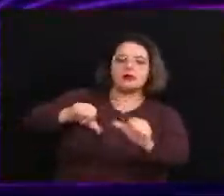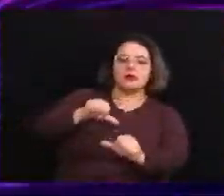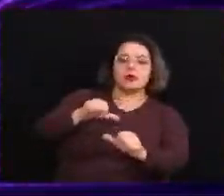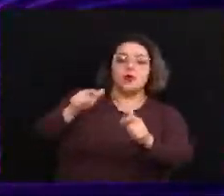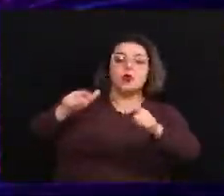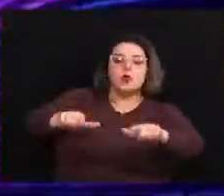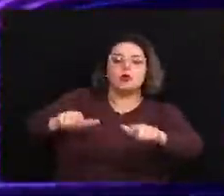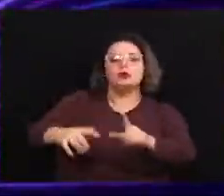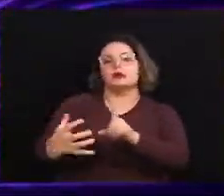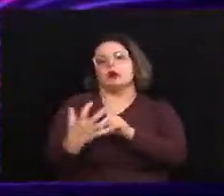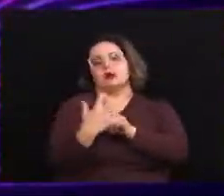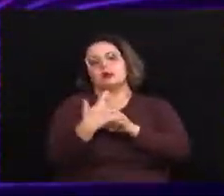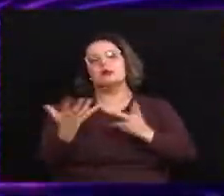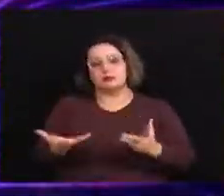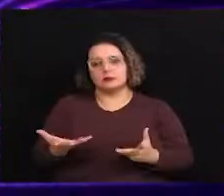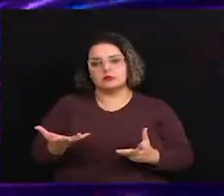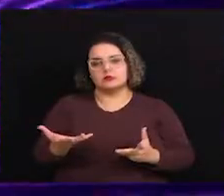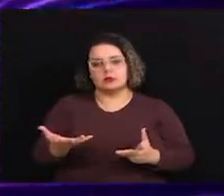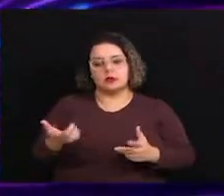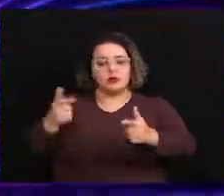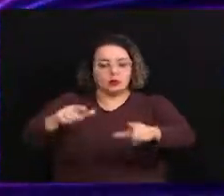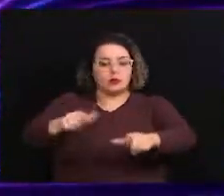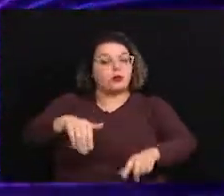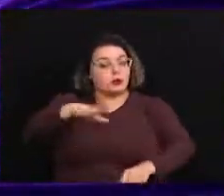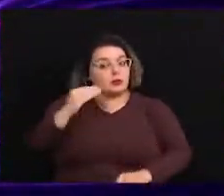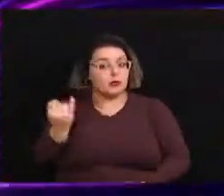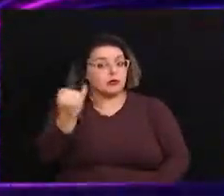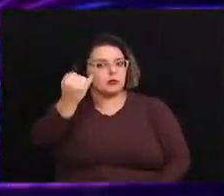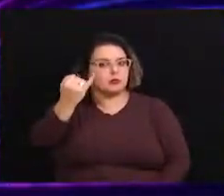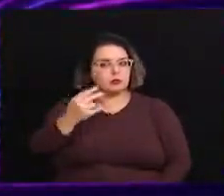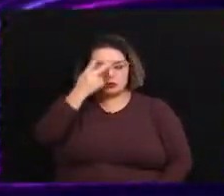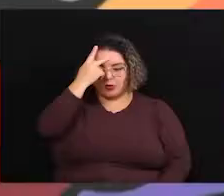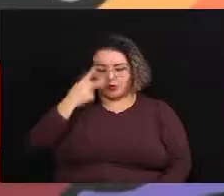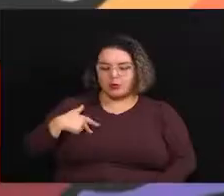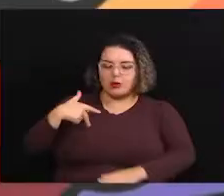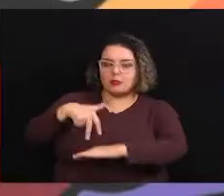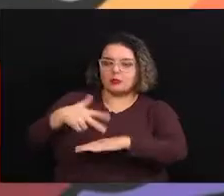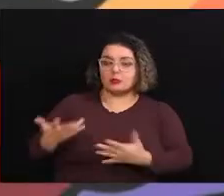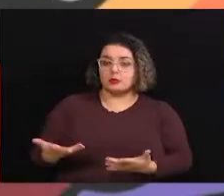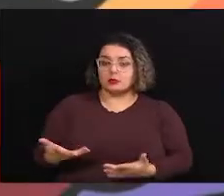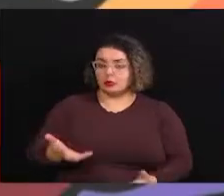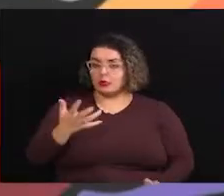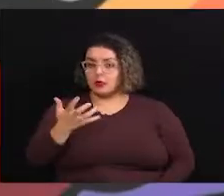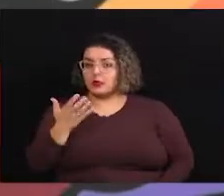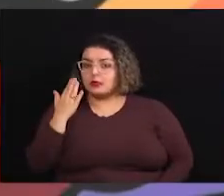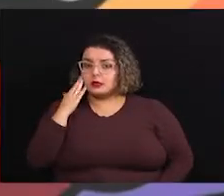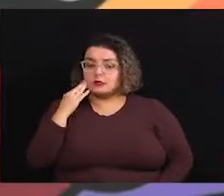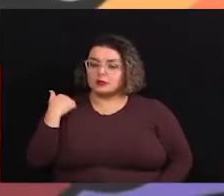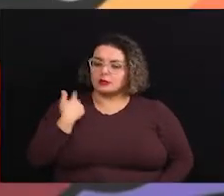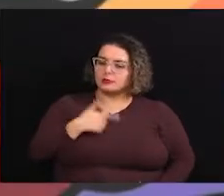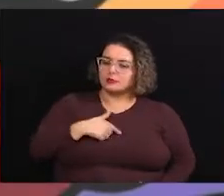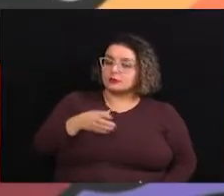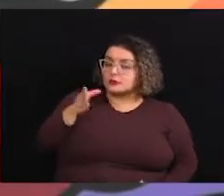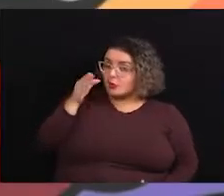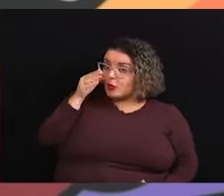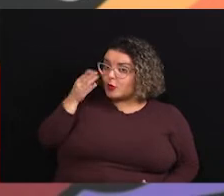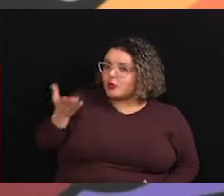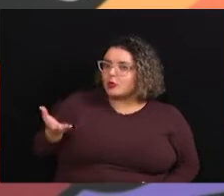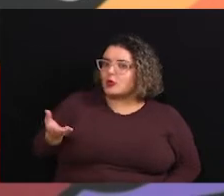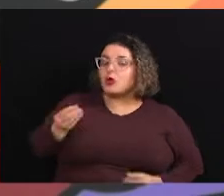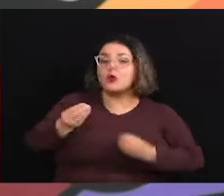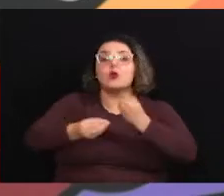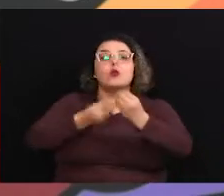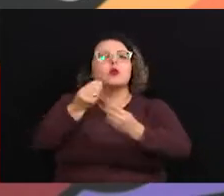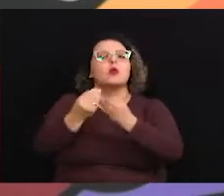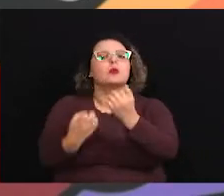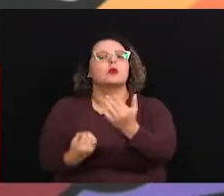causa do espaço. O espaço que é mais relevante do que a personagem. Então a gente quer saber, a gente está curioso, eu quero saber como é que